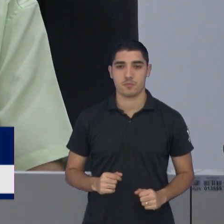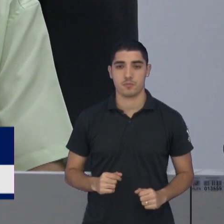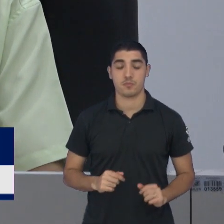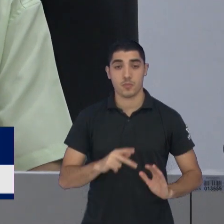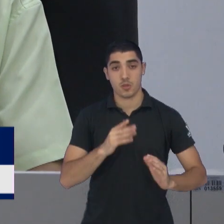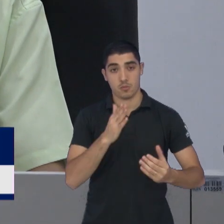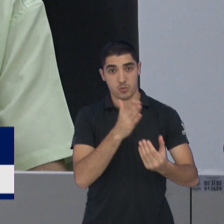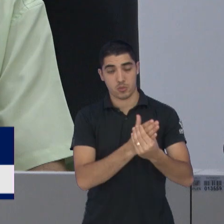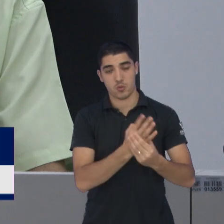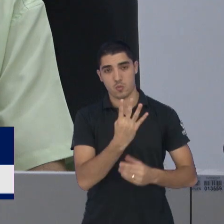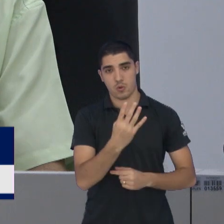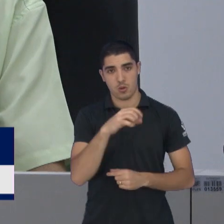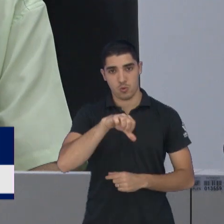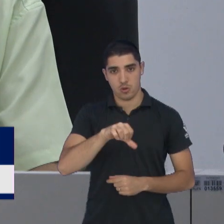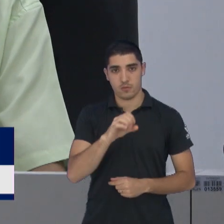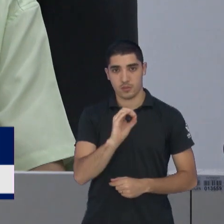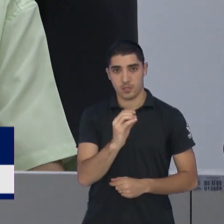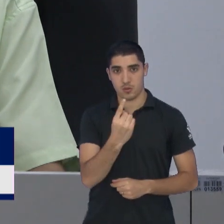Processo número